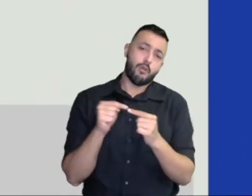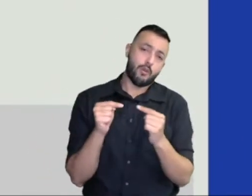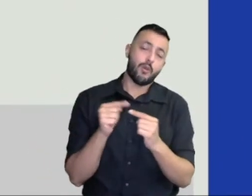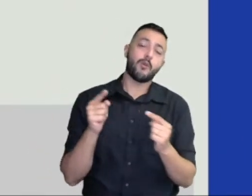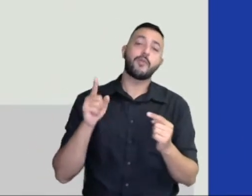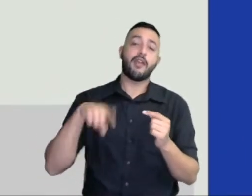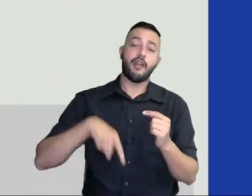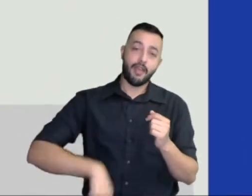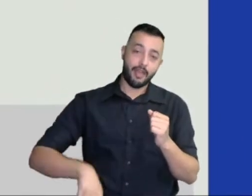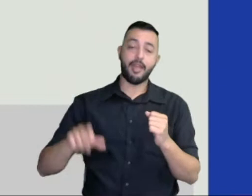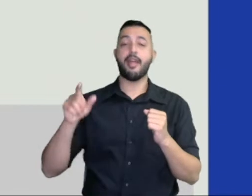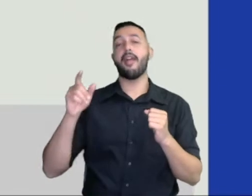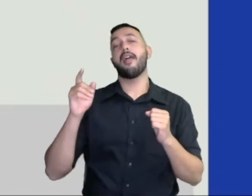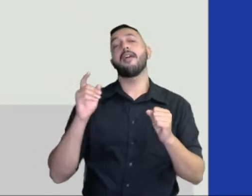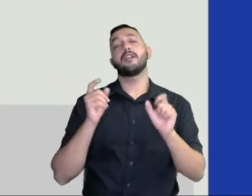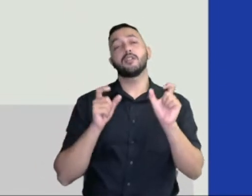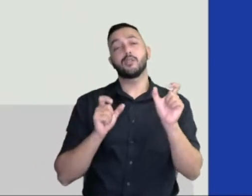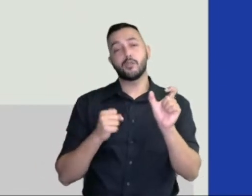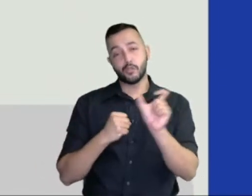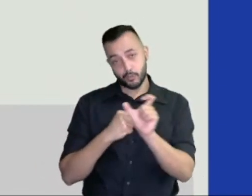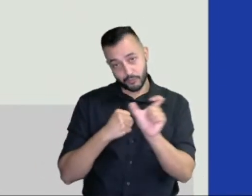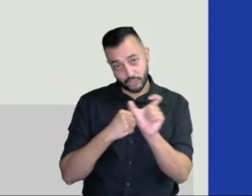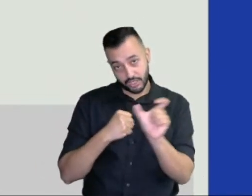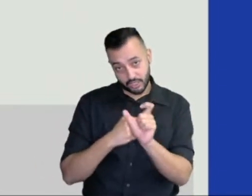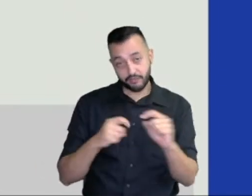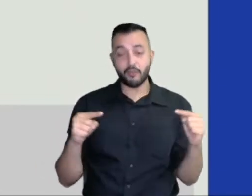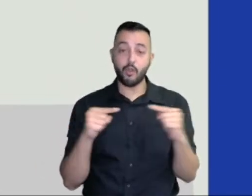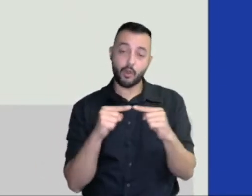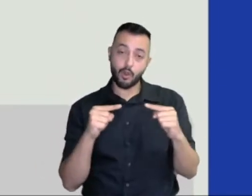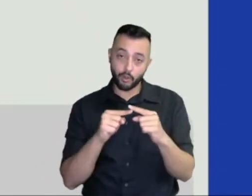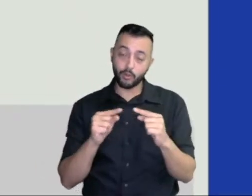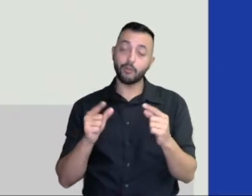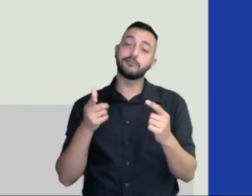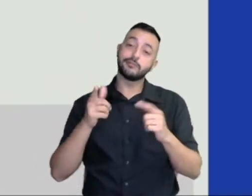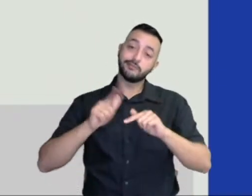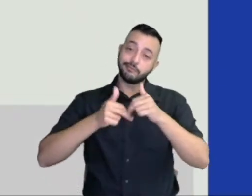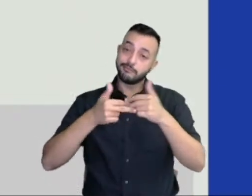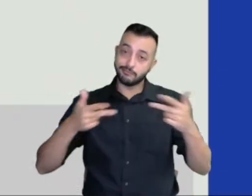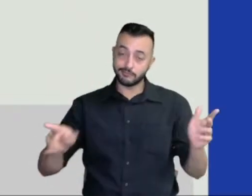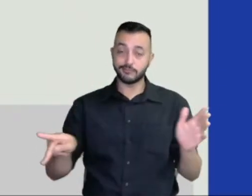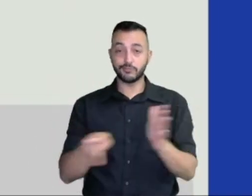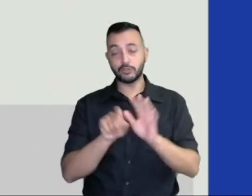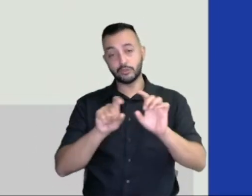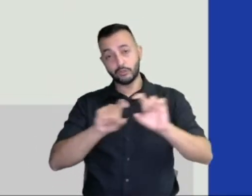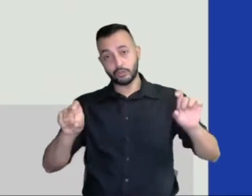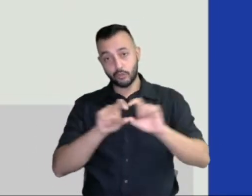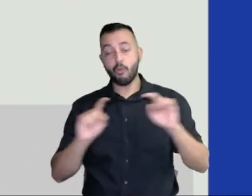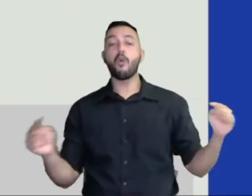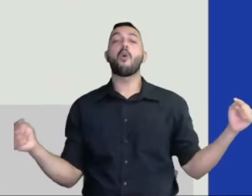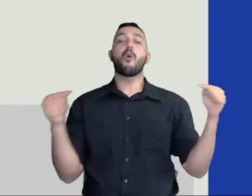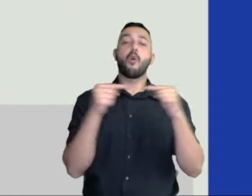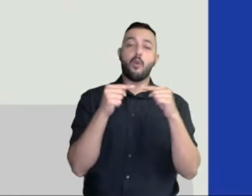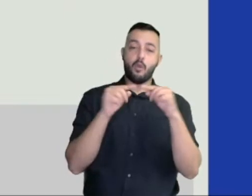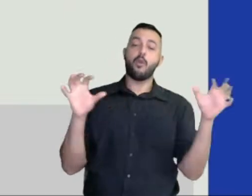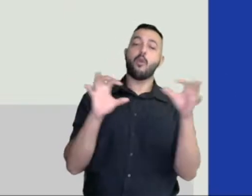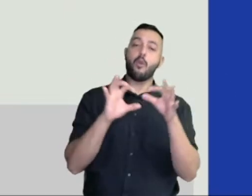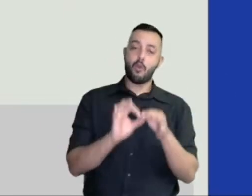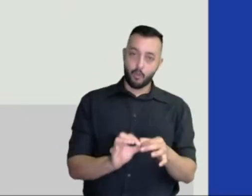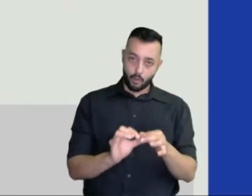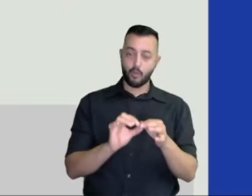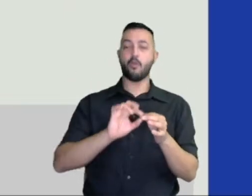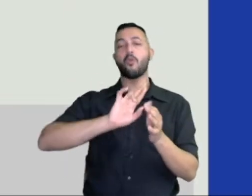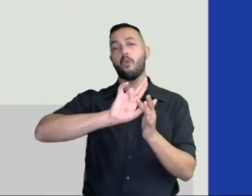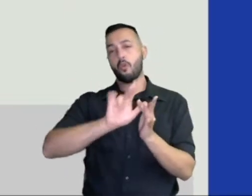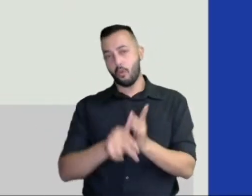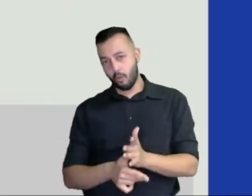o substantivo ou elementos a que fazem referência na oração, concordando em gênero e número.